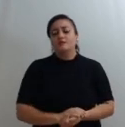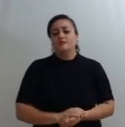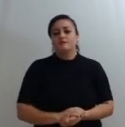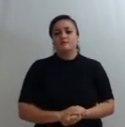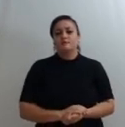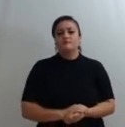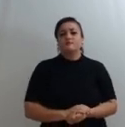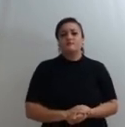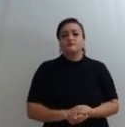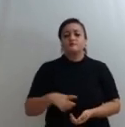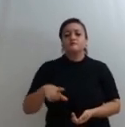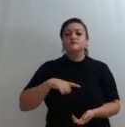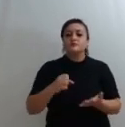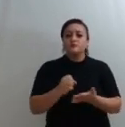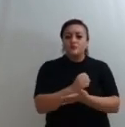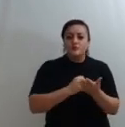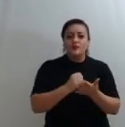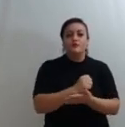para